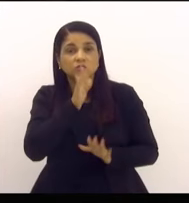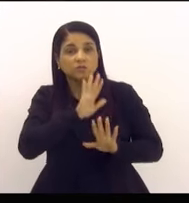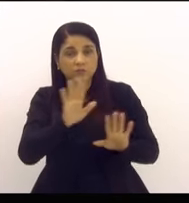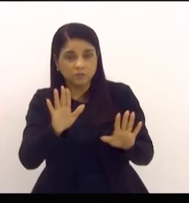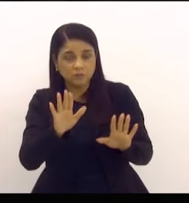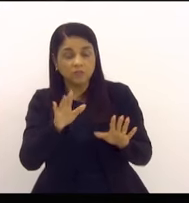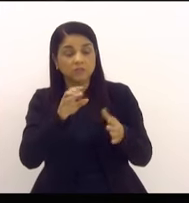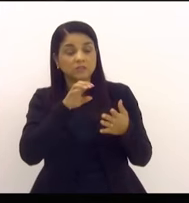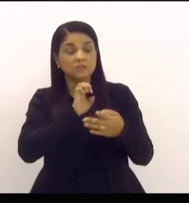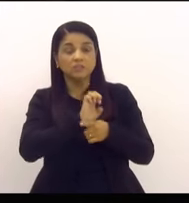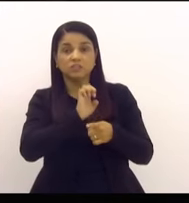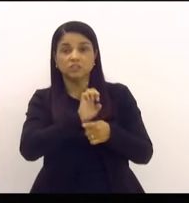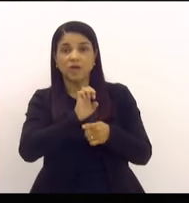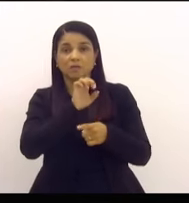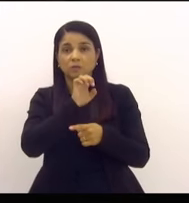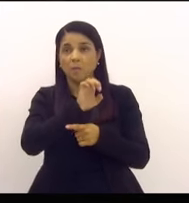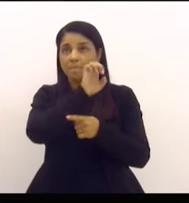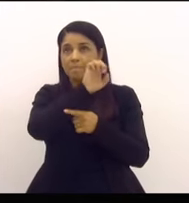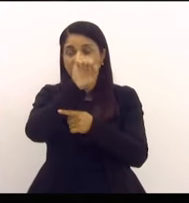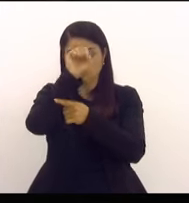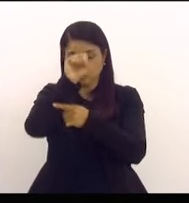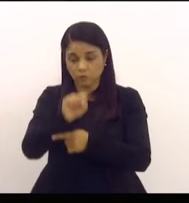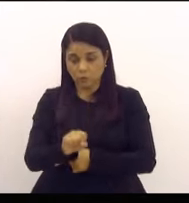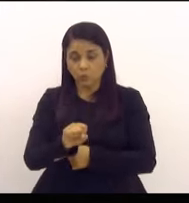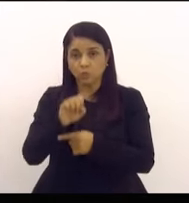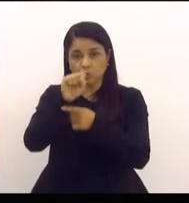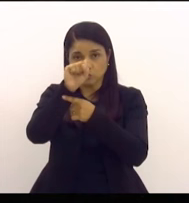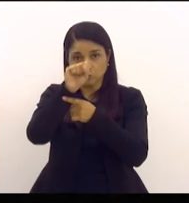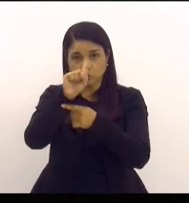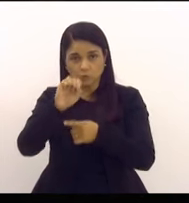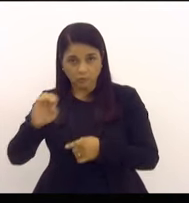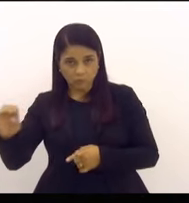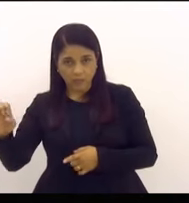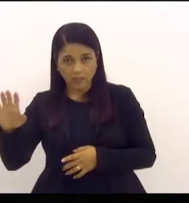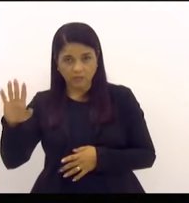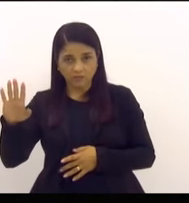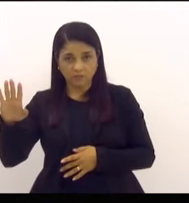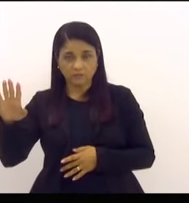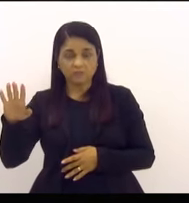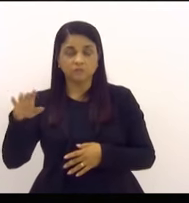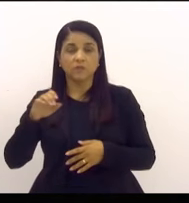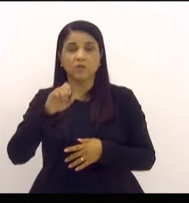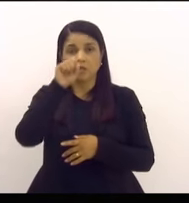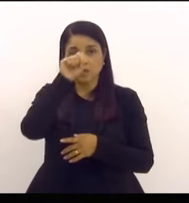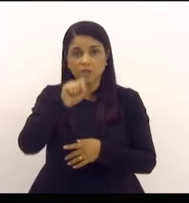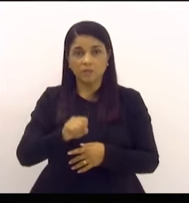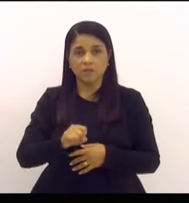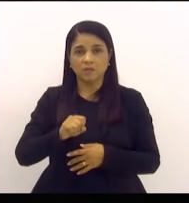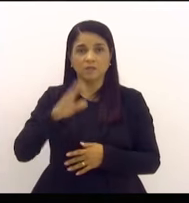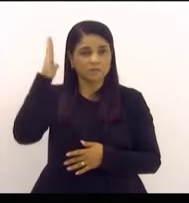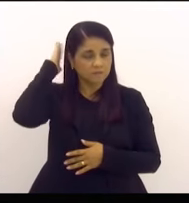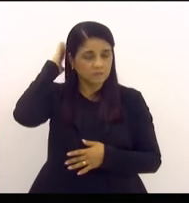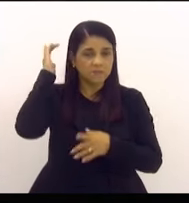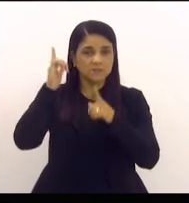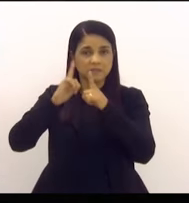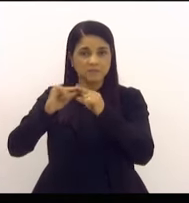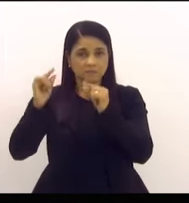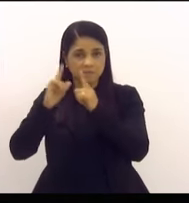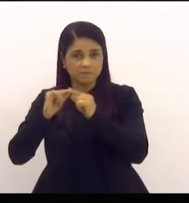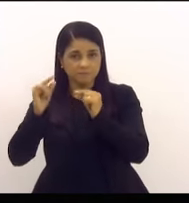estados do Sul-Sudeste. Rio Grande do Sul, Santa